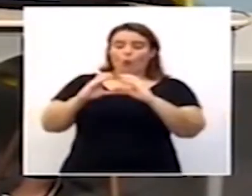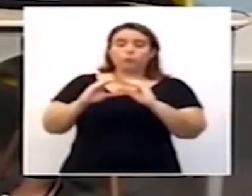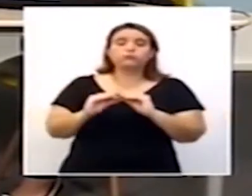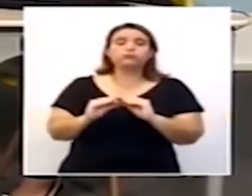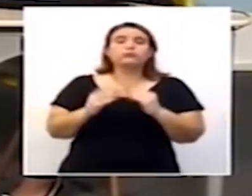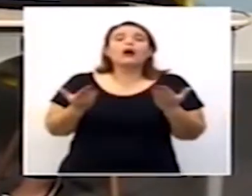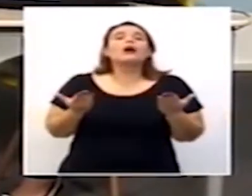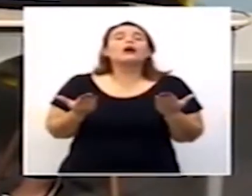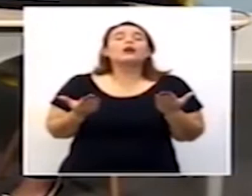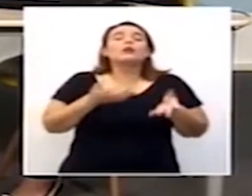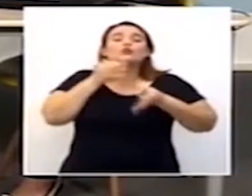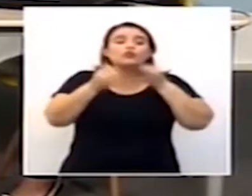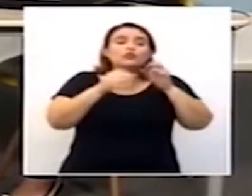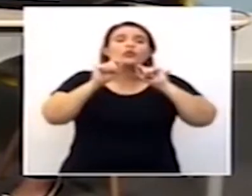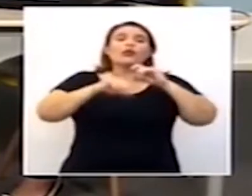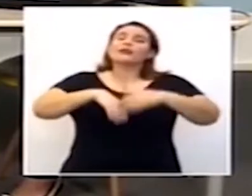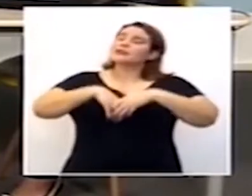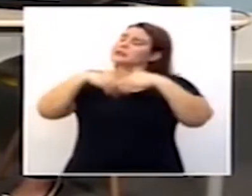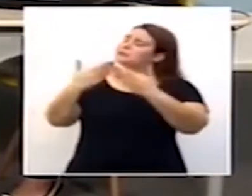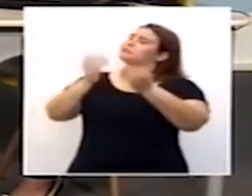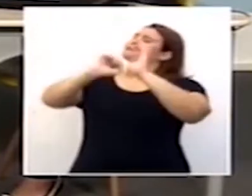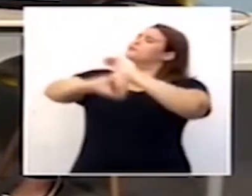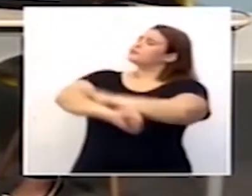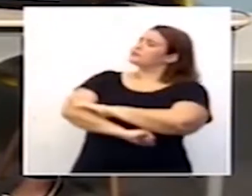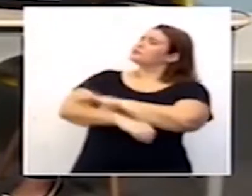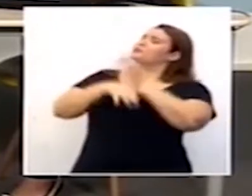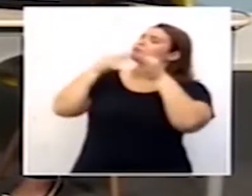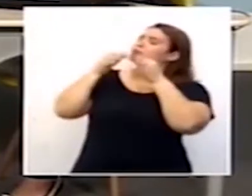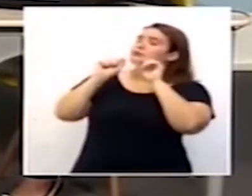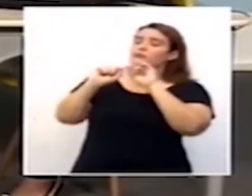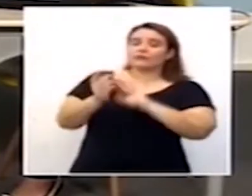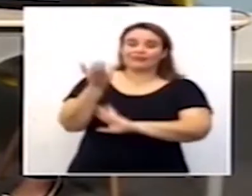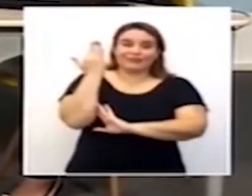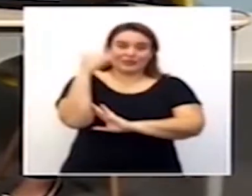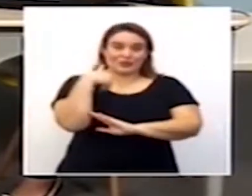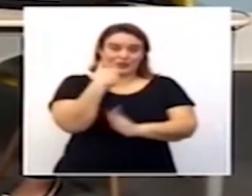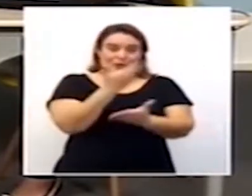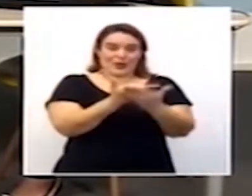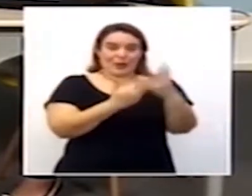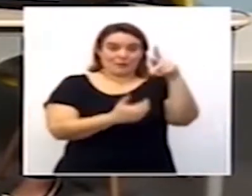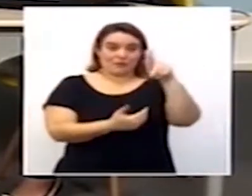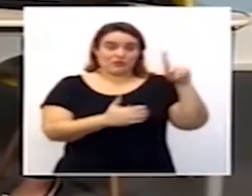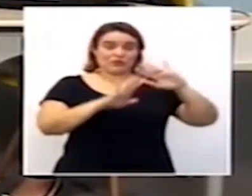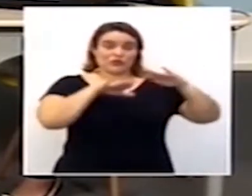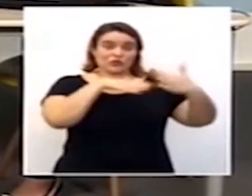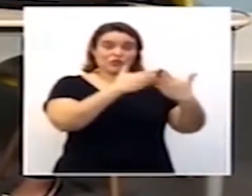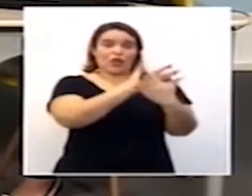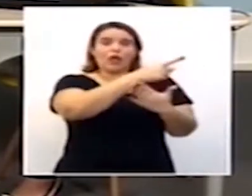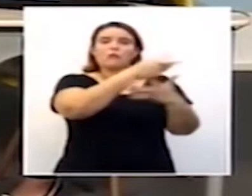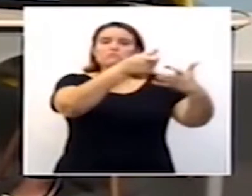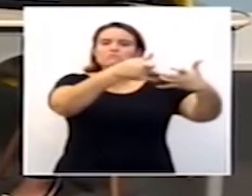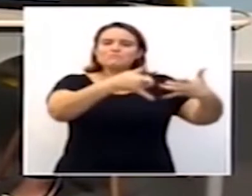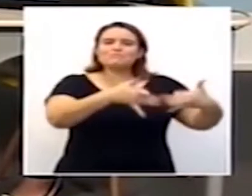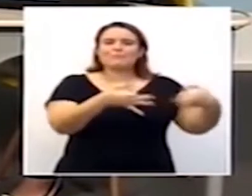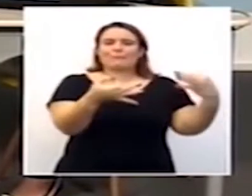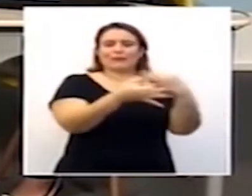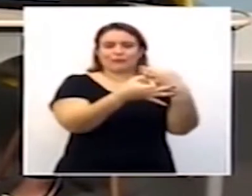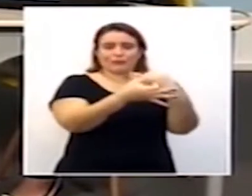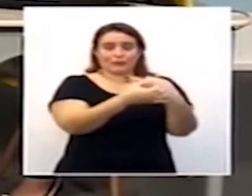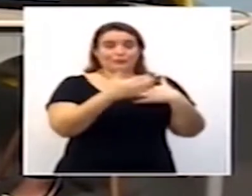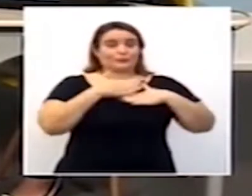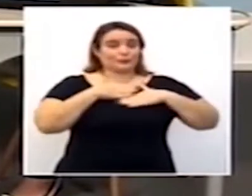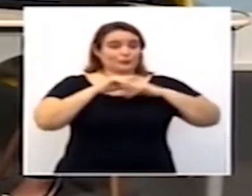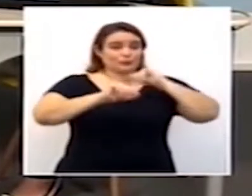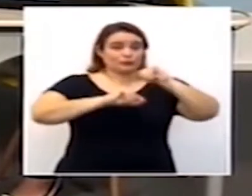sugere Mauro sugere isso eu uma vez o time aula com a professora na escola ela fazer uma explicação muito legal para mim